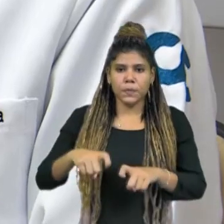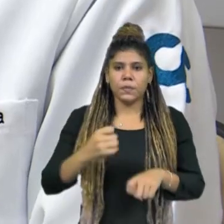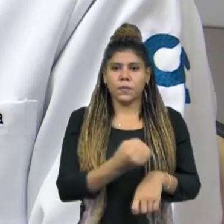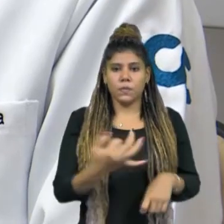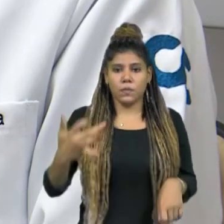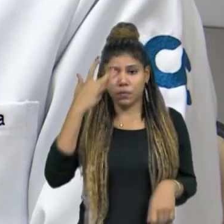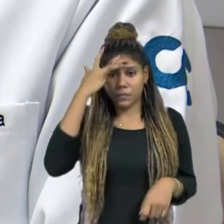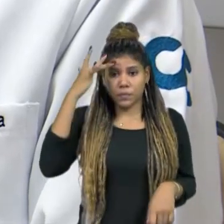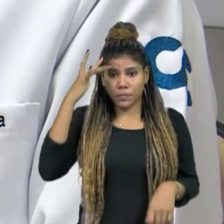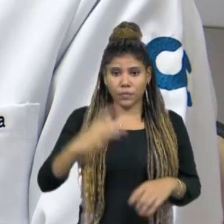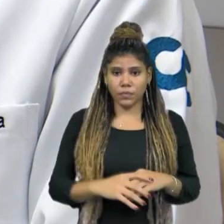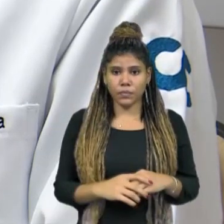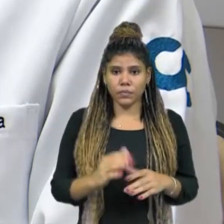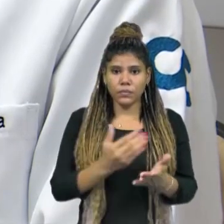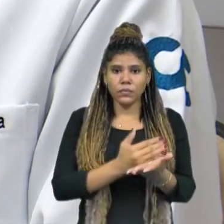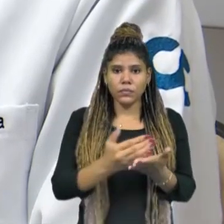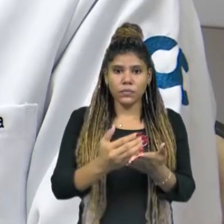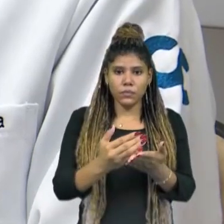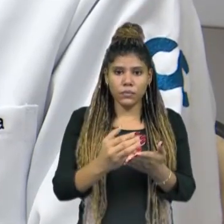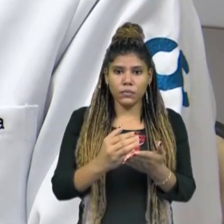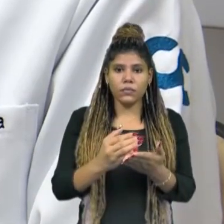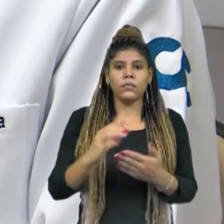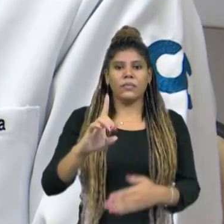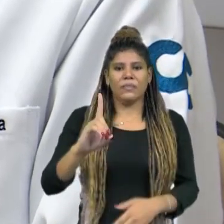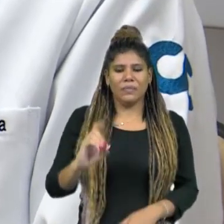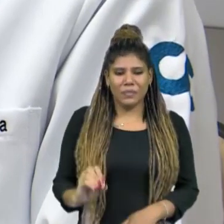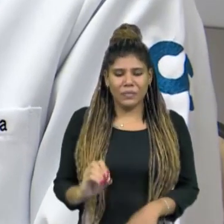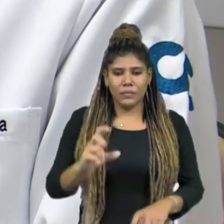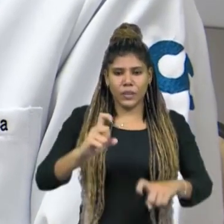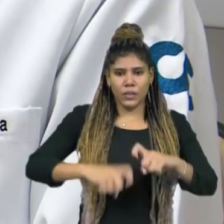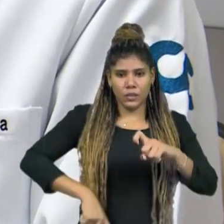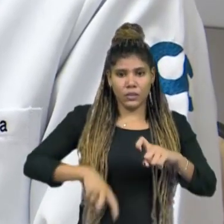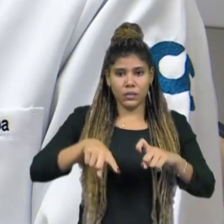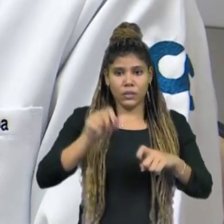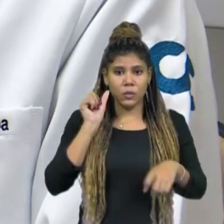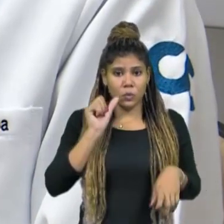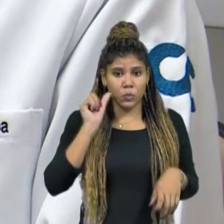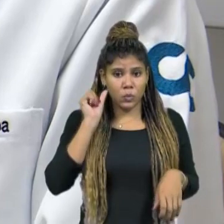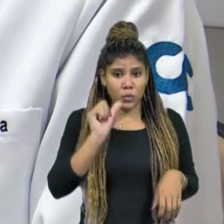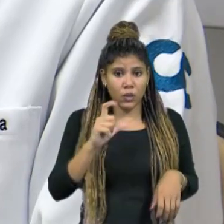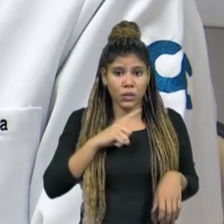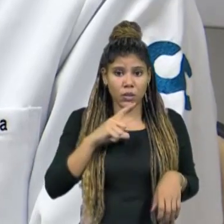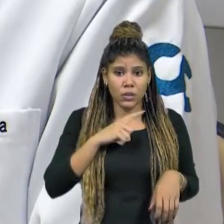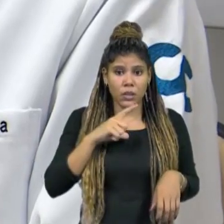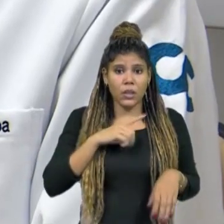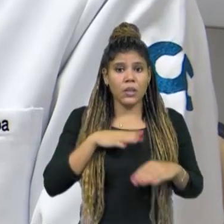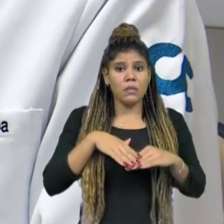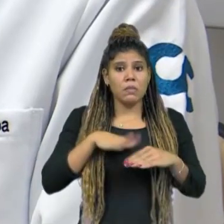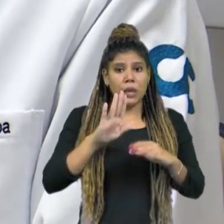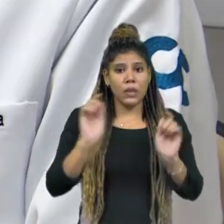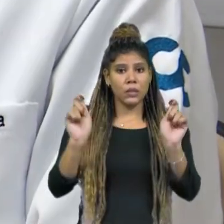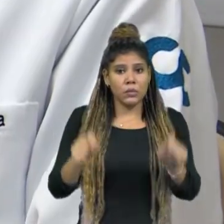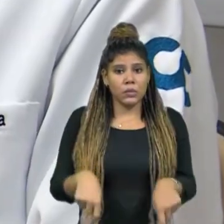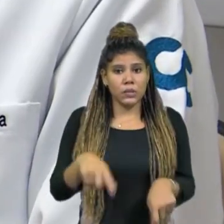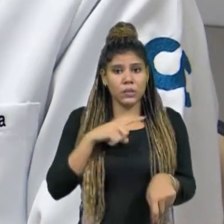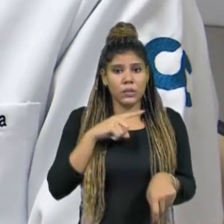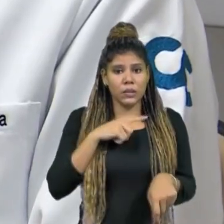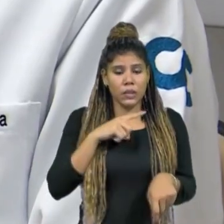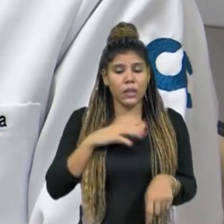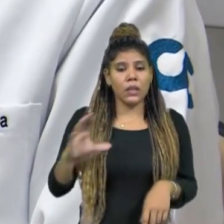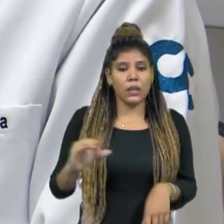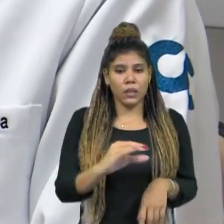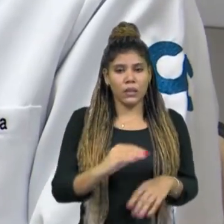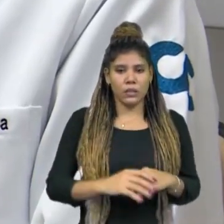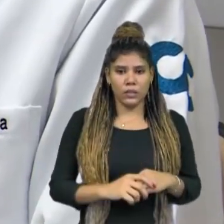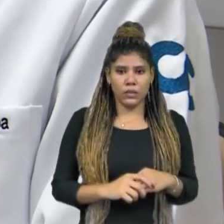que iniciaram a vida sexual muito precocemente. Então, essas mulheres são mais suscetíveis ao câncer do colo uterino. Infelizmente,